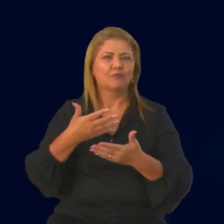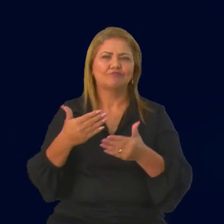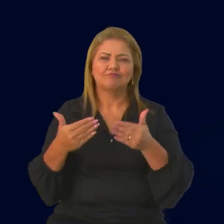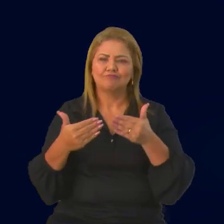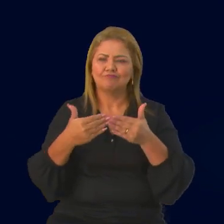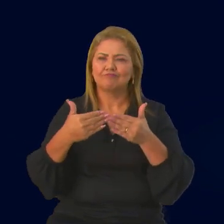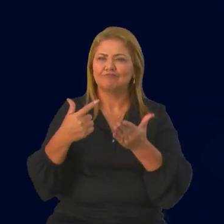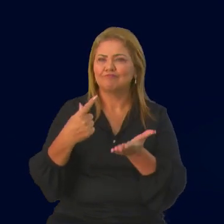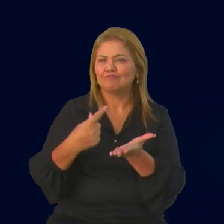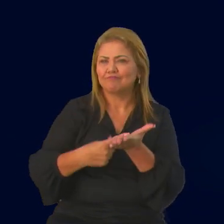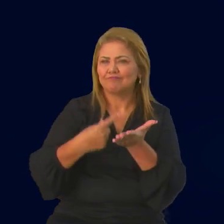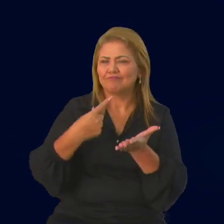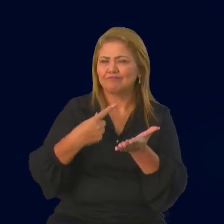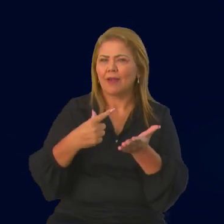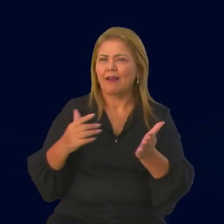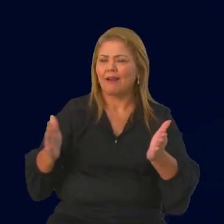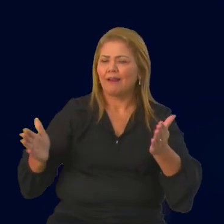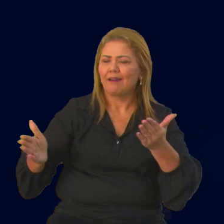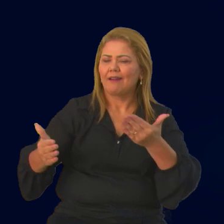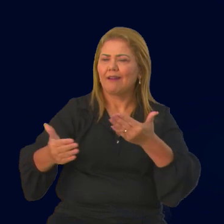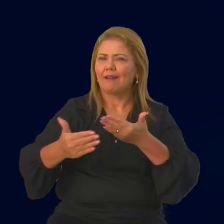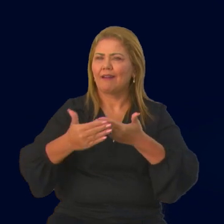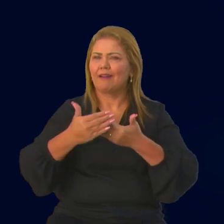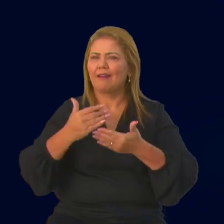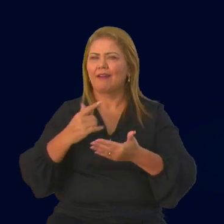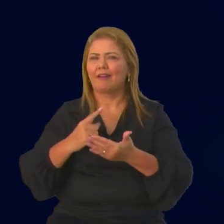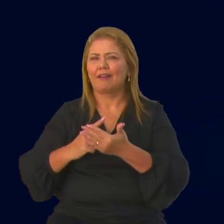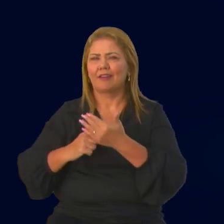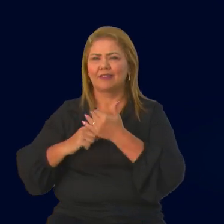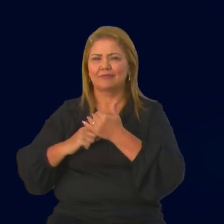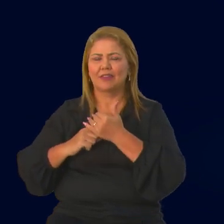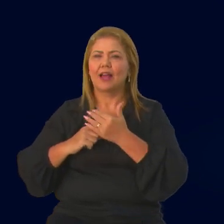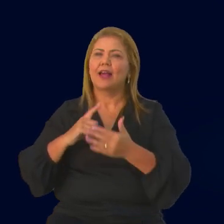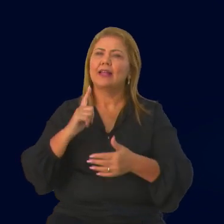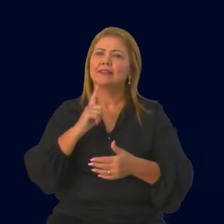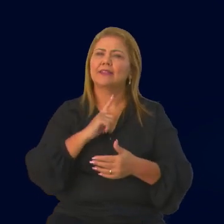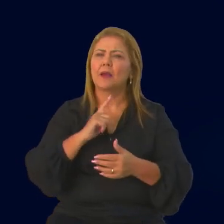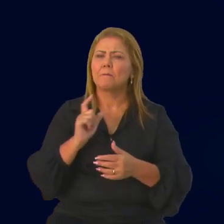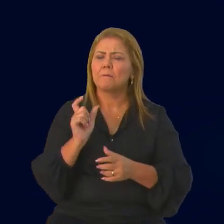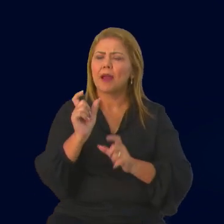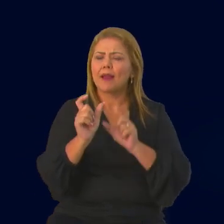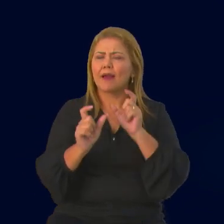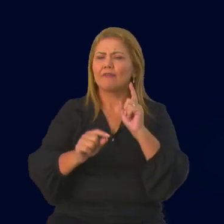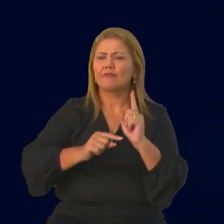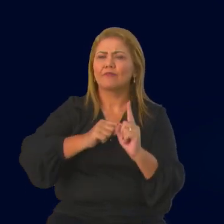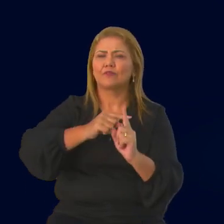conciliadora, acolhedora, use palavras positivas. O que na nossa sociedade é muito